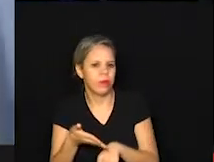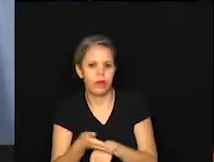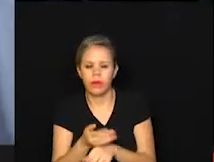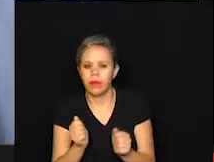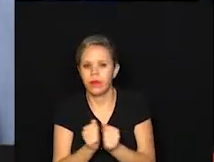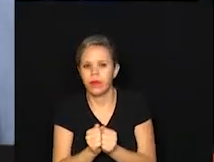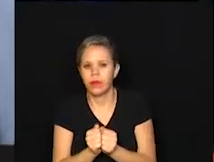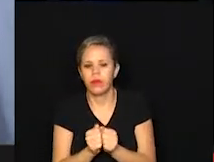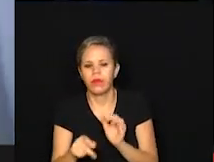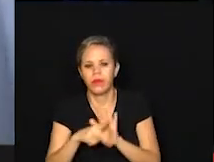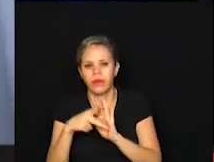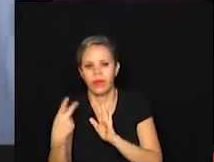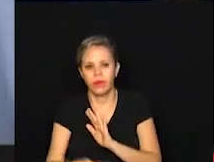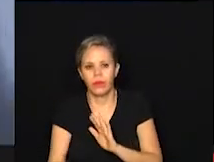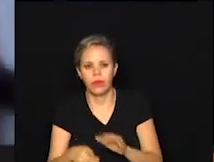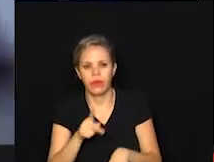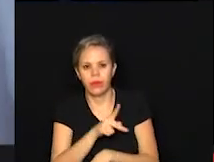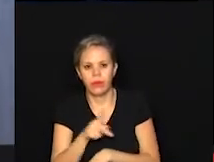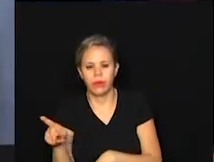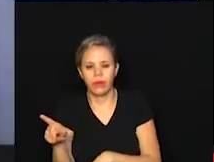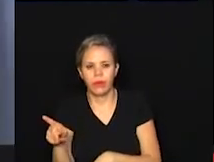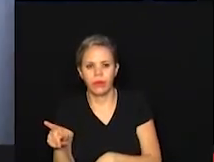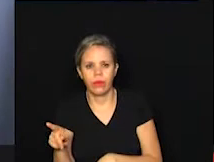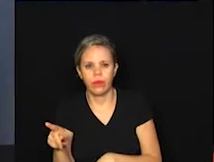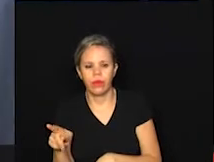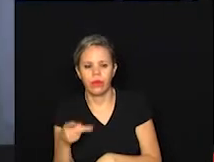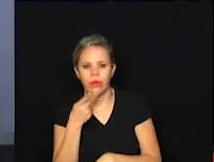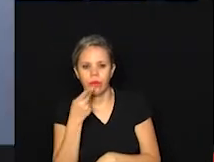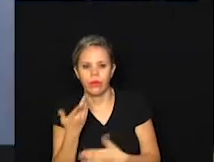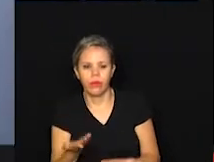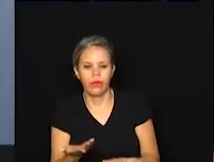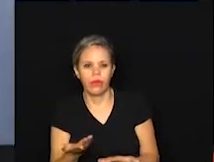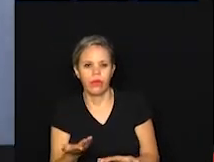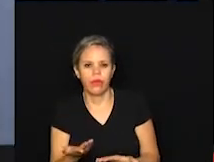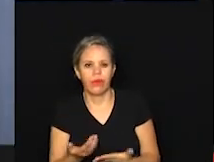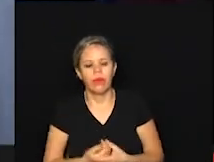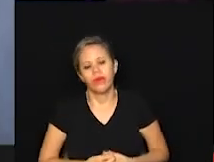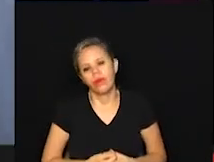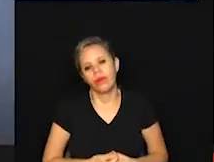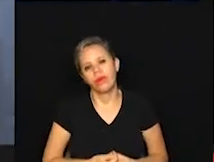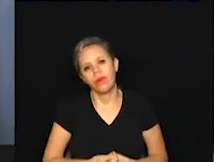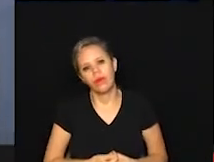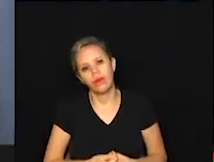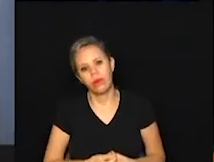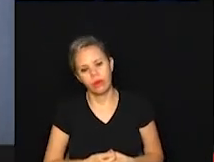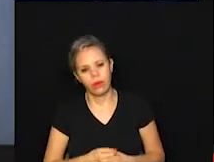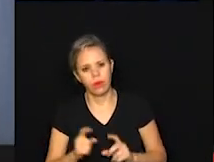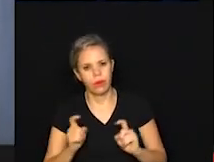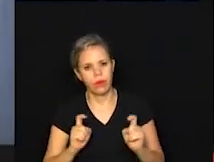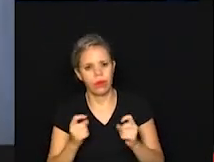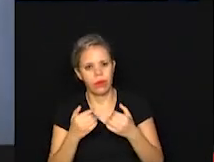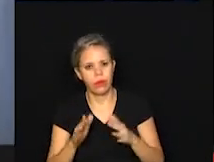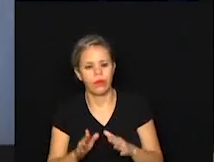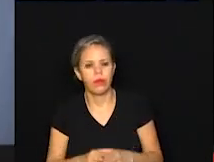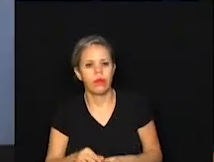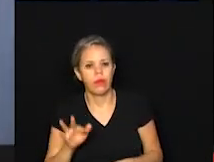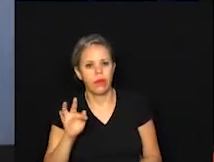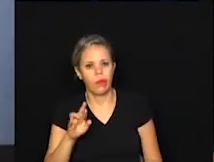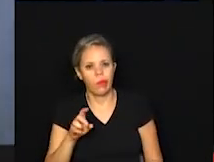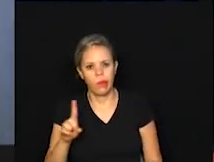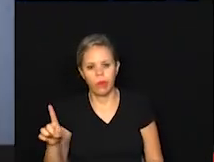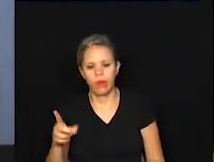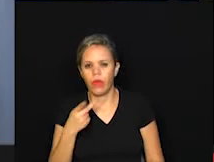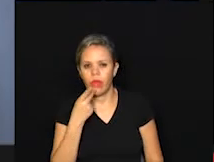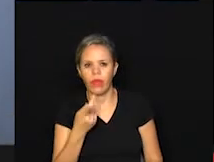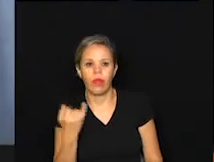mas o próprio presidente, vou falar que ele falou em reunião aberta, né? O Fred falava,